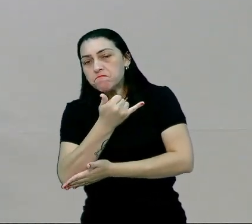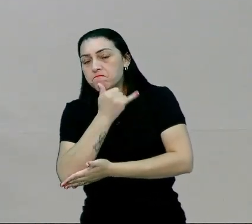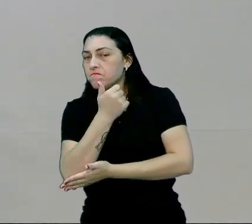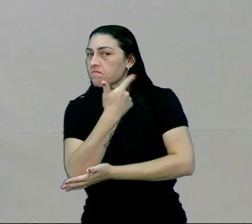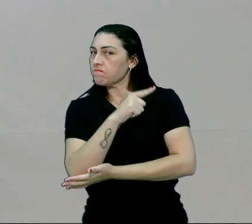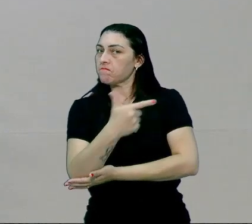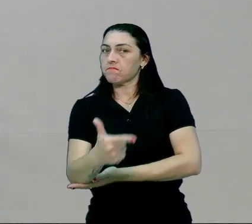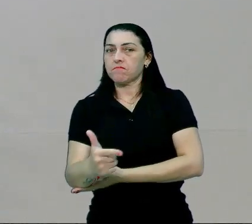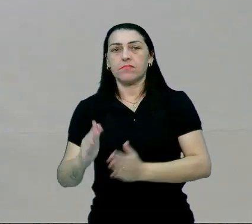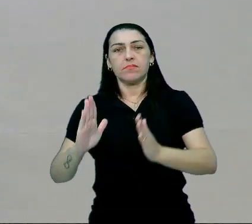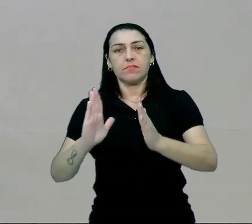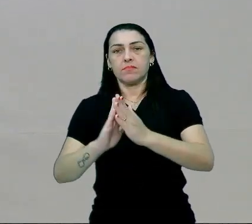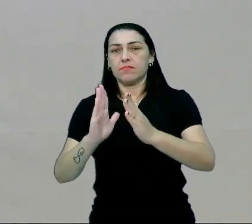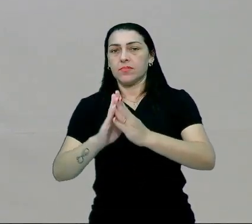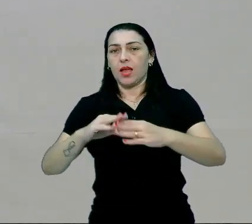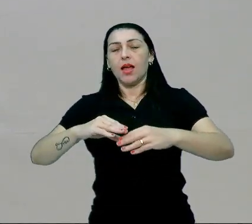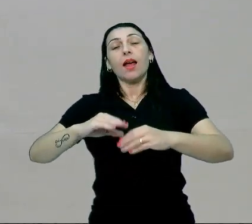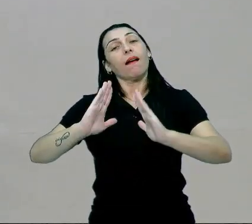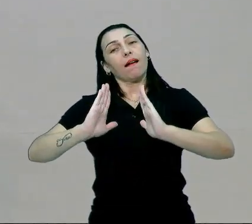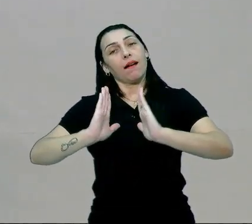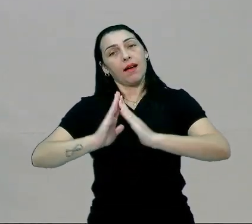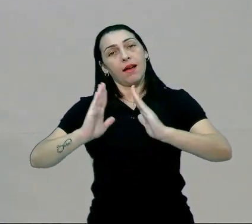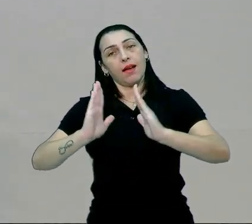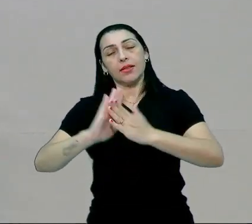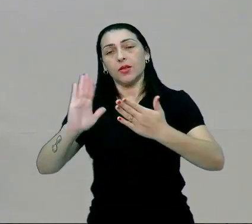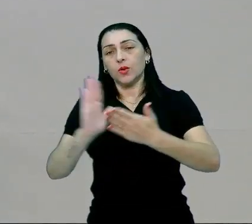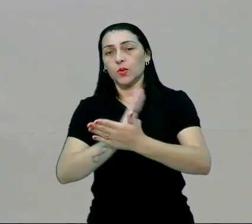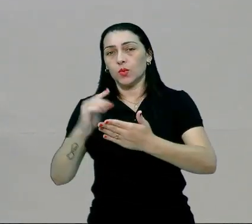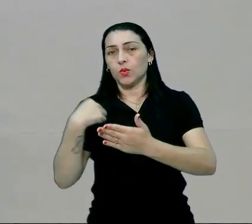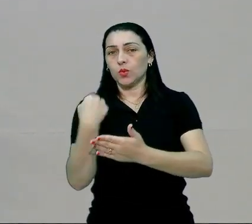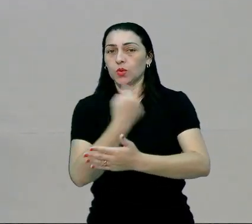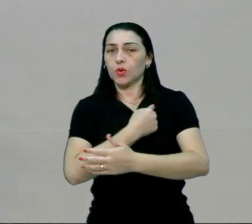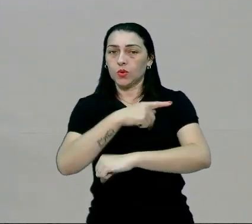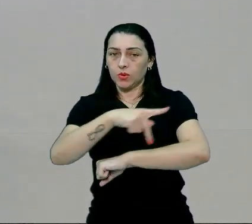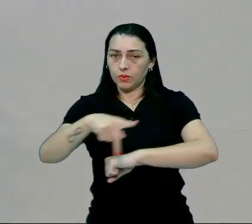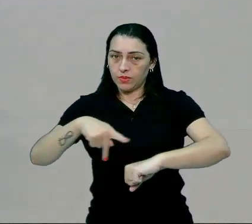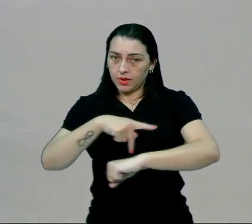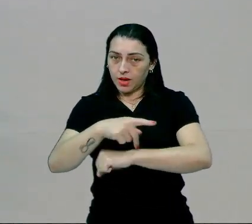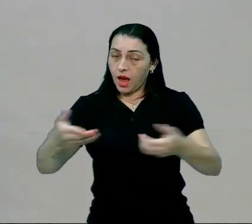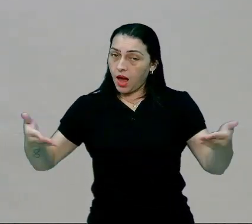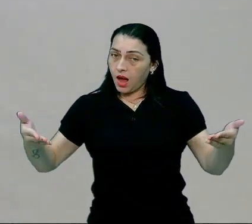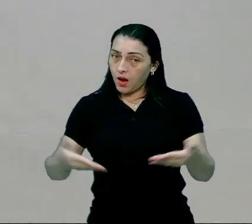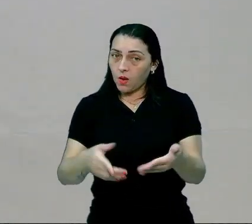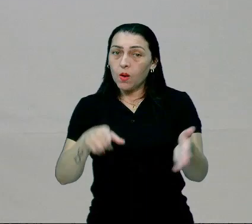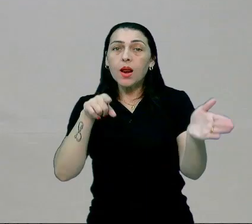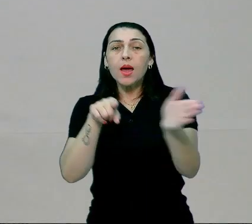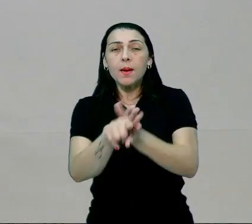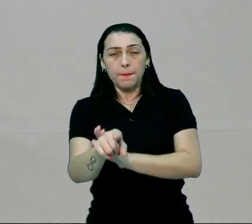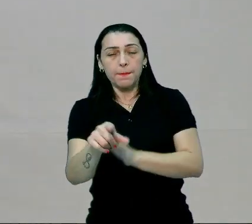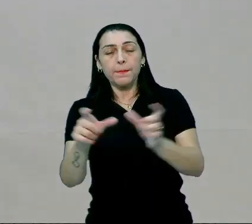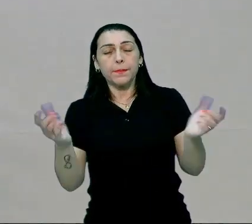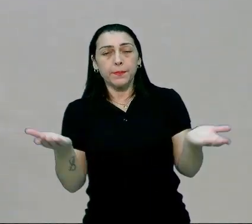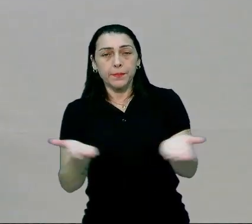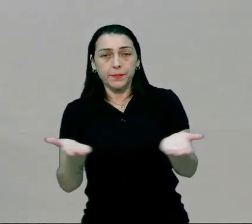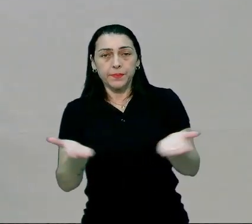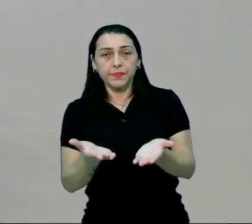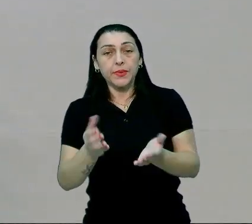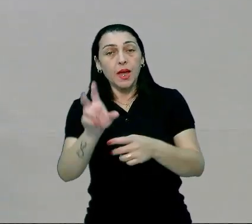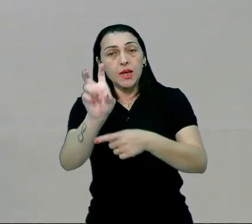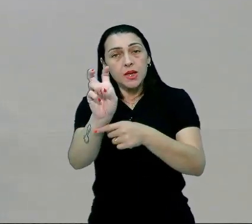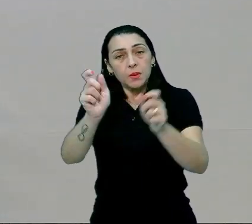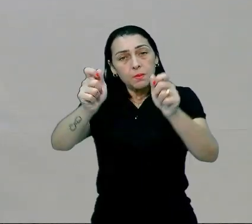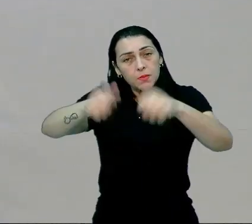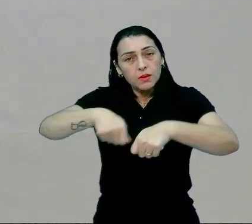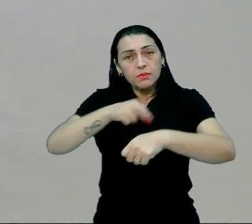chega ainda a muitos domicílios do nosso país. Vamos agora para o comando da questão e as